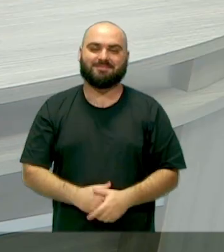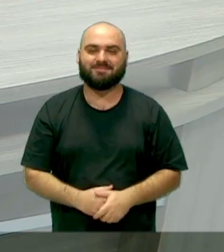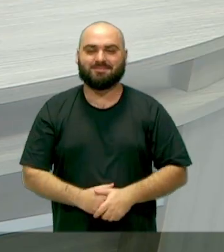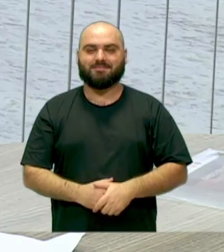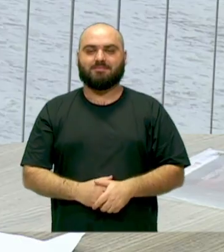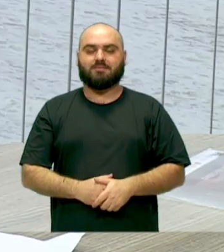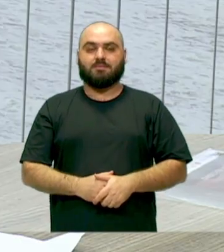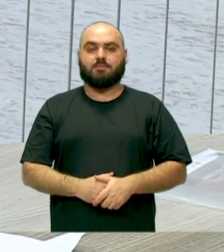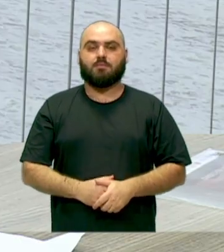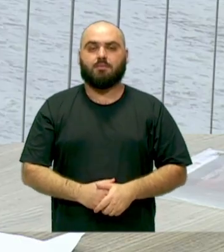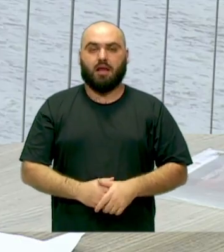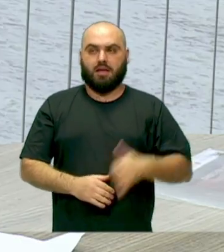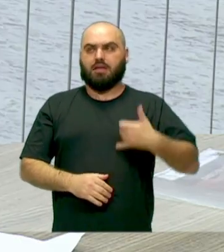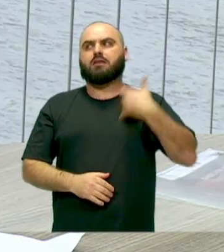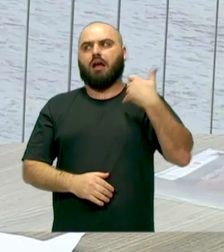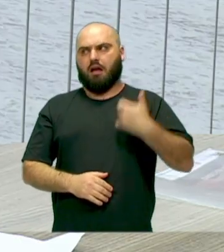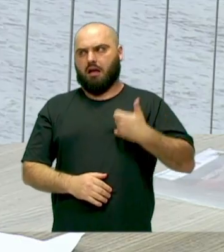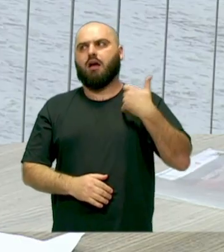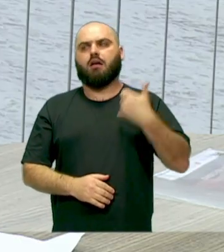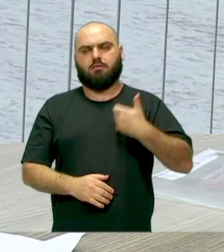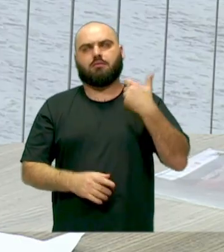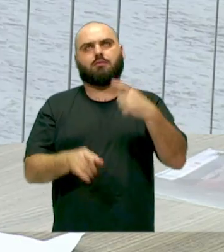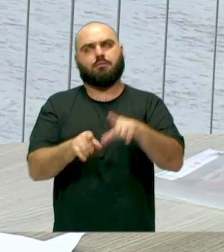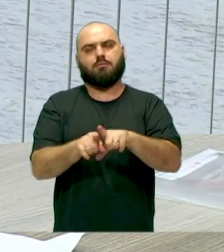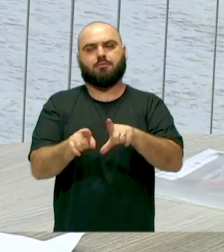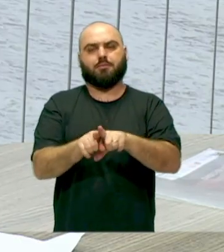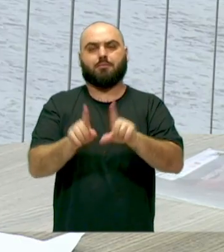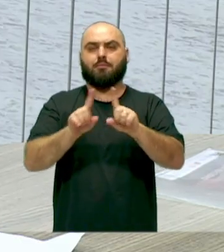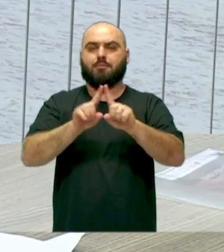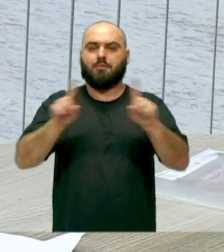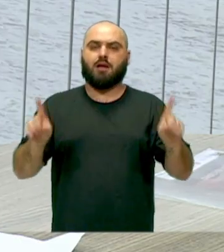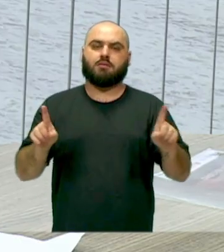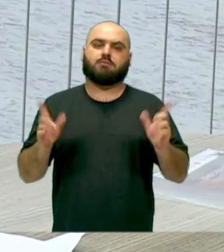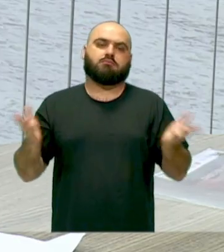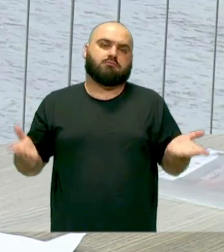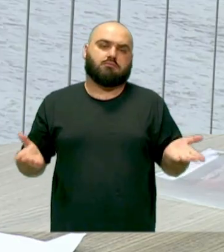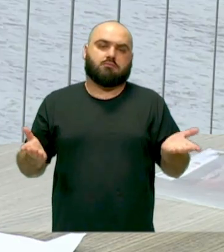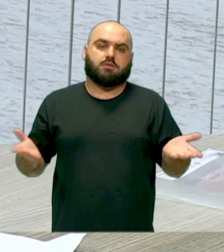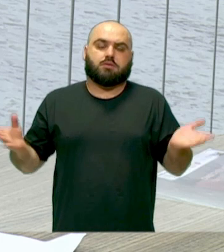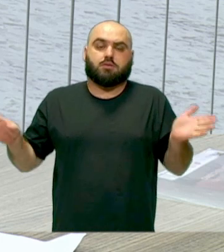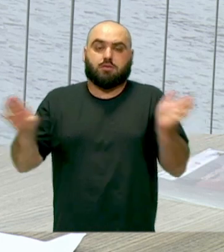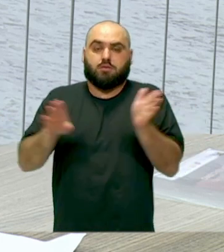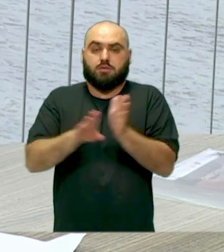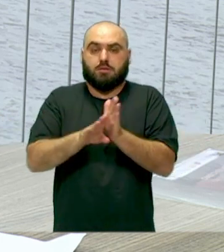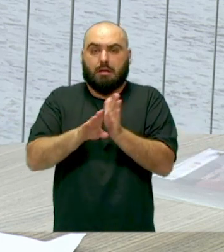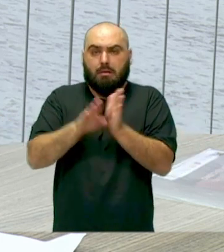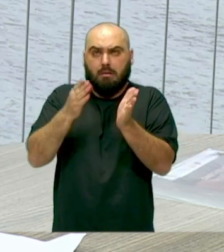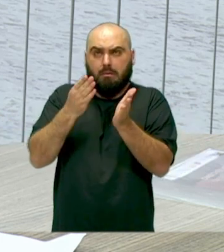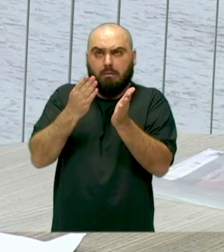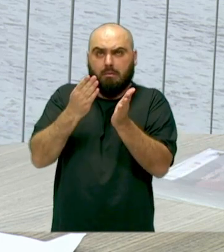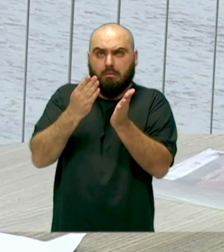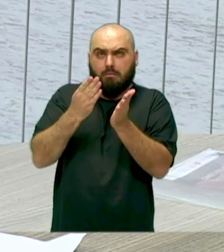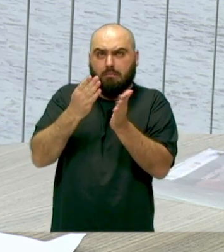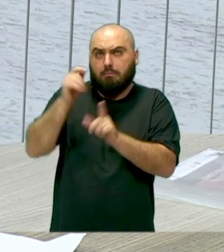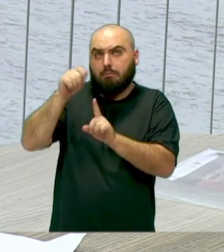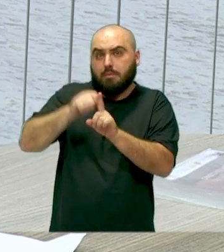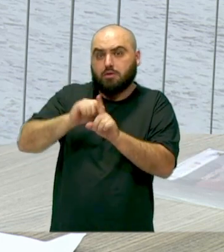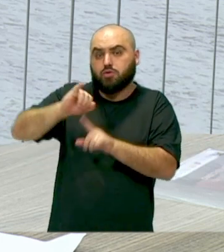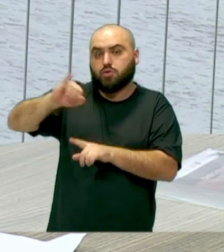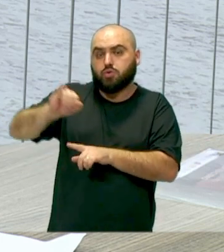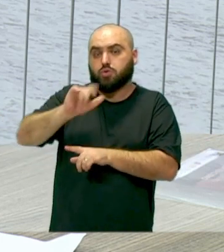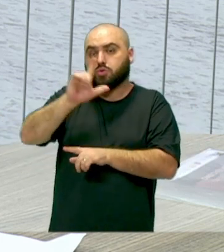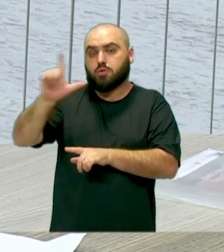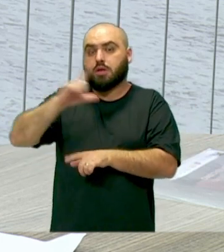Acho que é a idade também. Mas, inclusive, eu recebi, agora foi em julho, né? Eu recebi